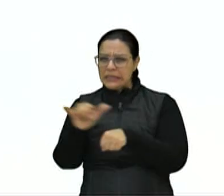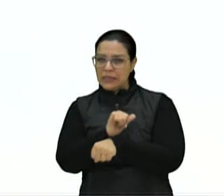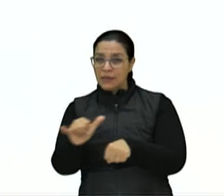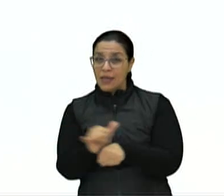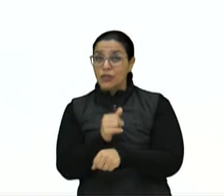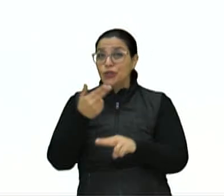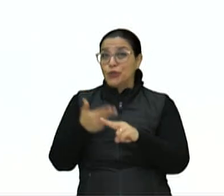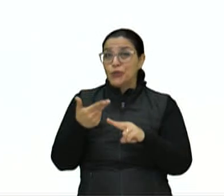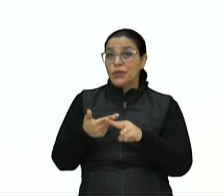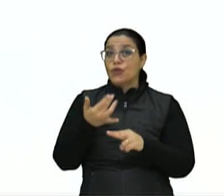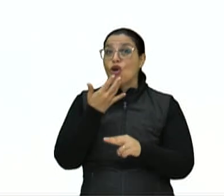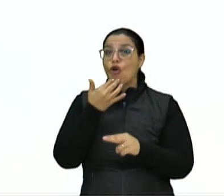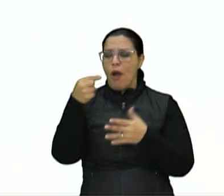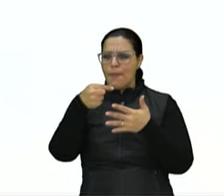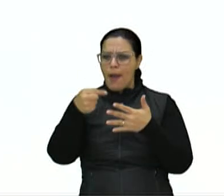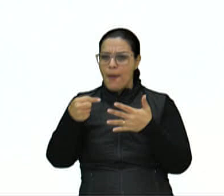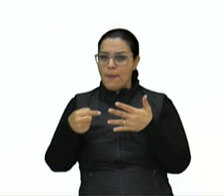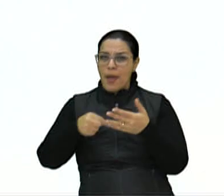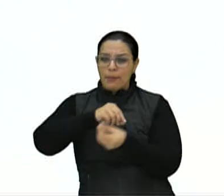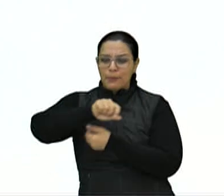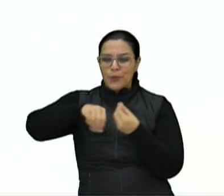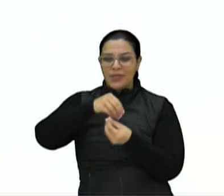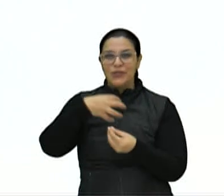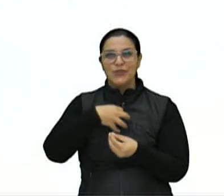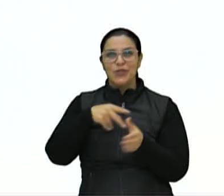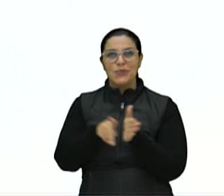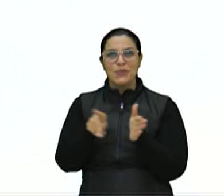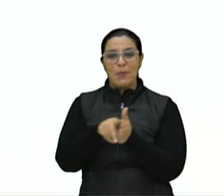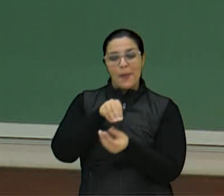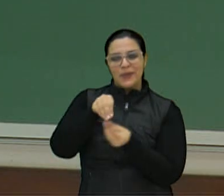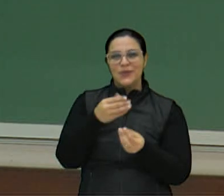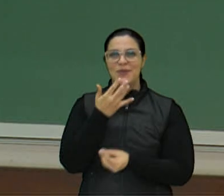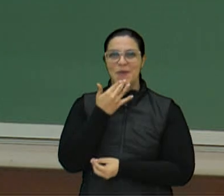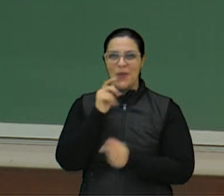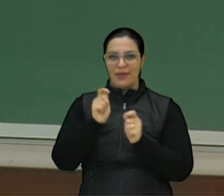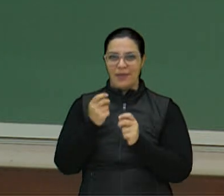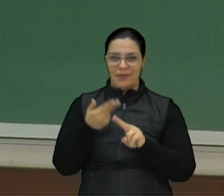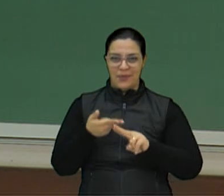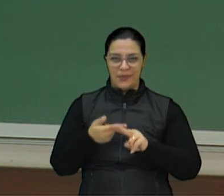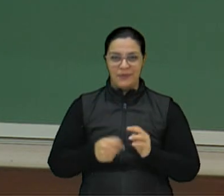aquarela, multiplicando as possibilidades de uso dos pigmentos.